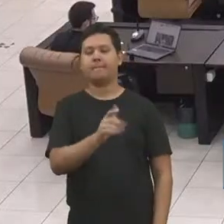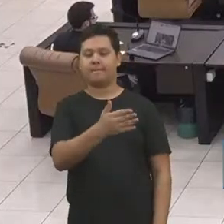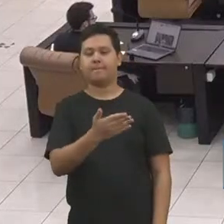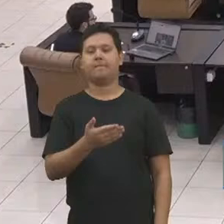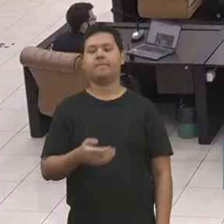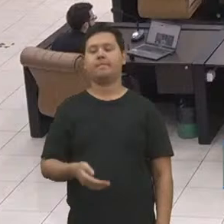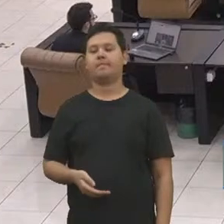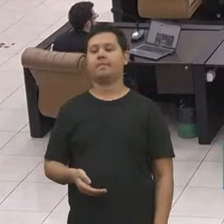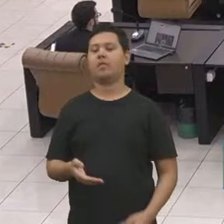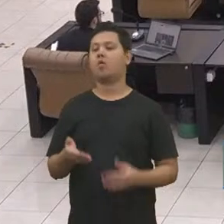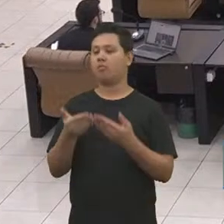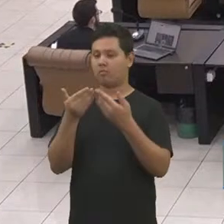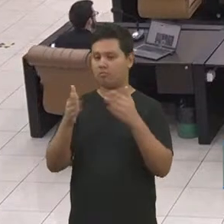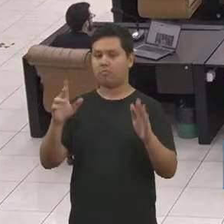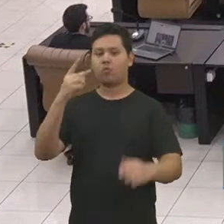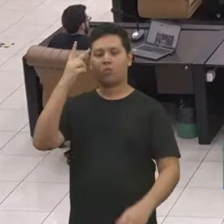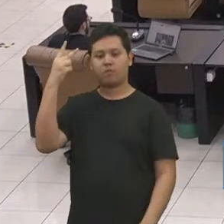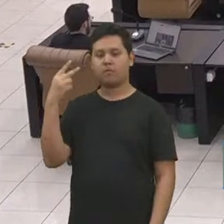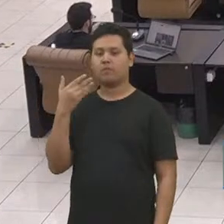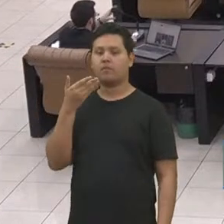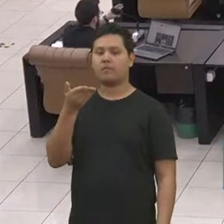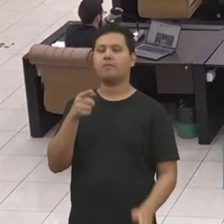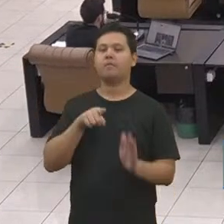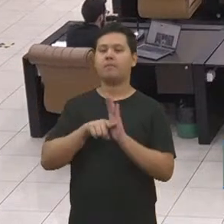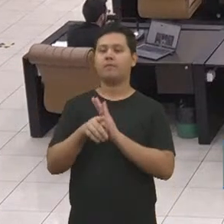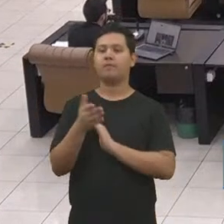Abro a palavra aos vereadores.